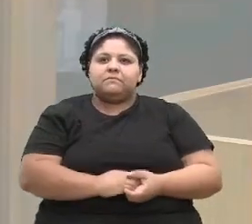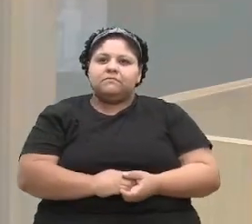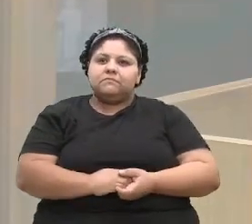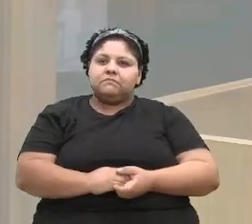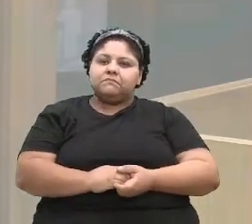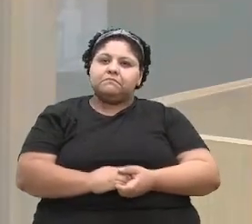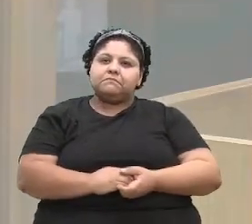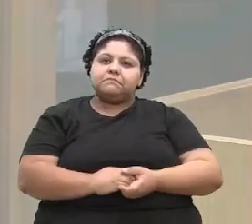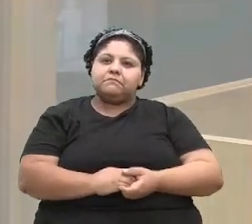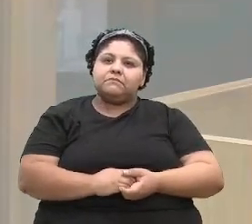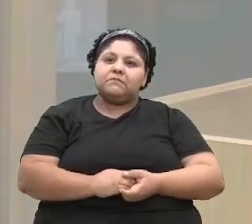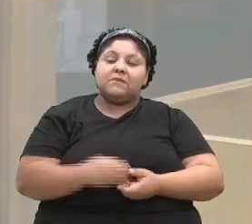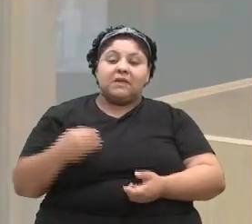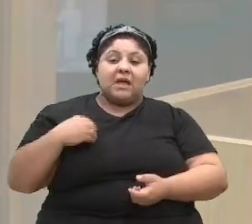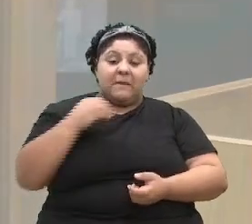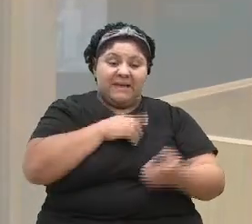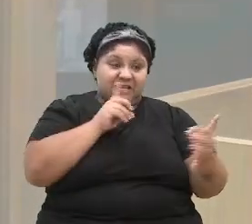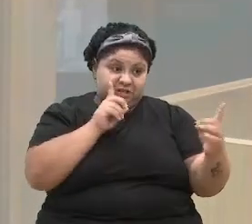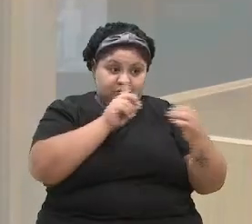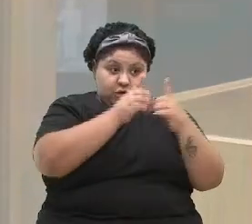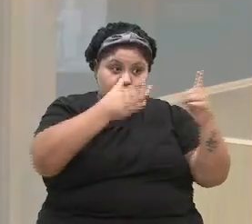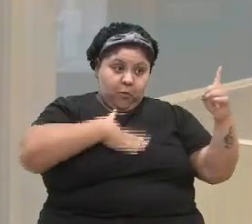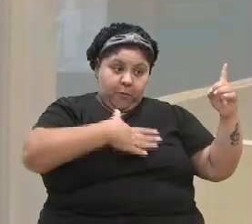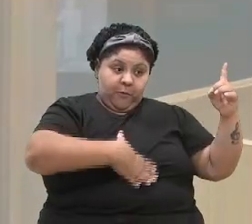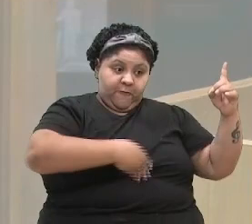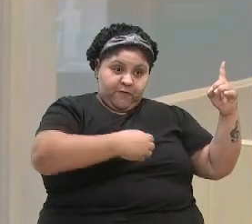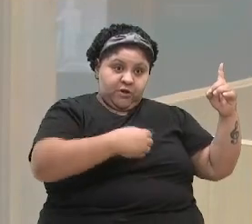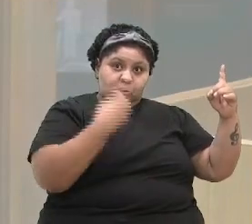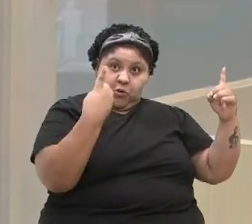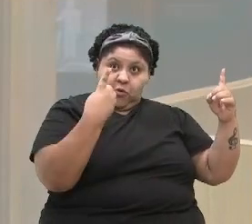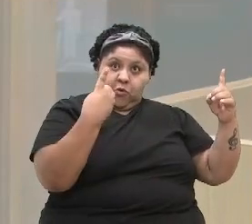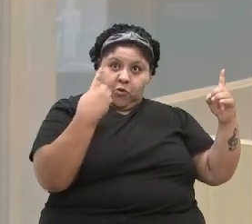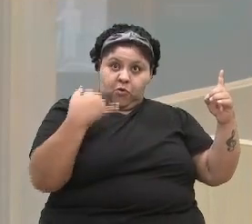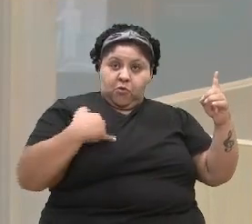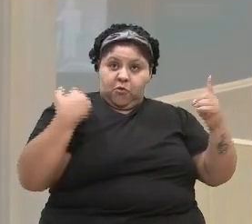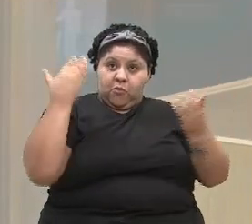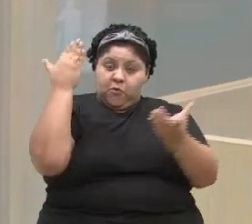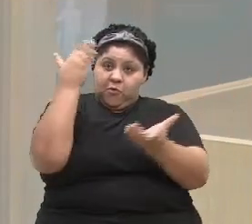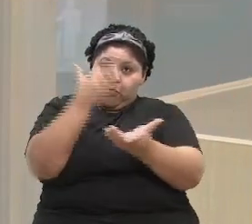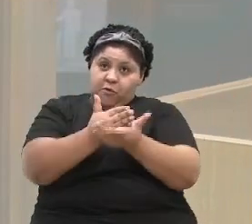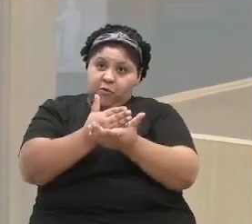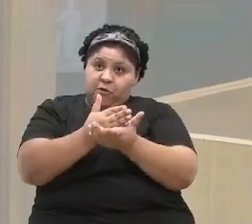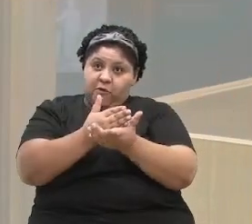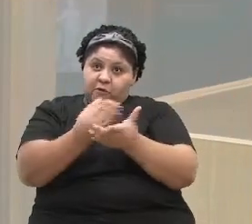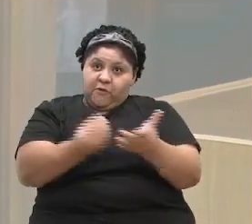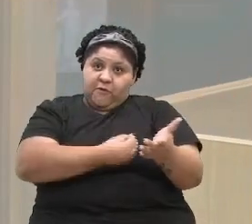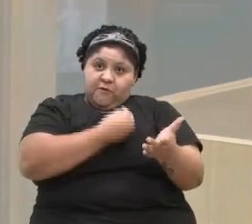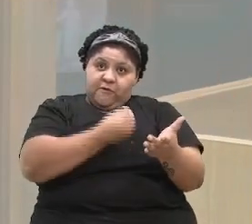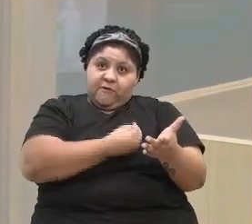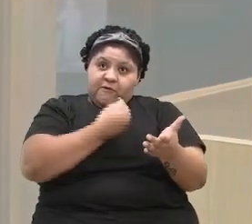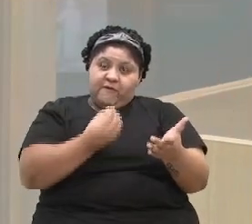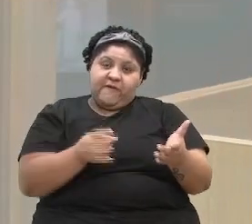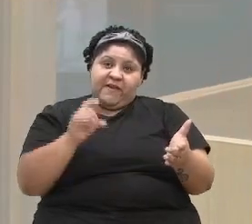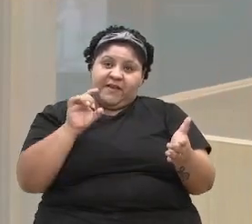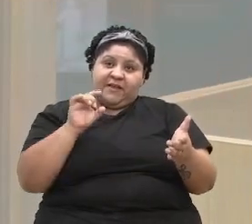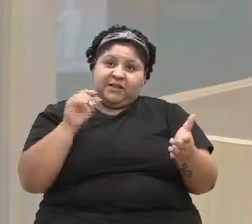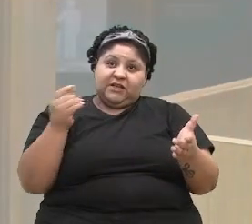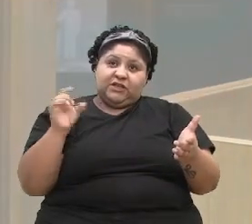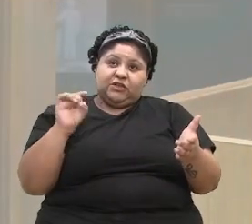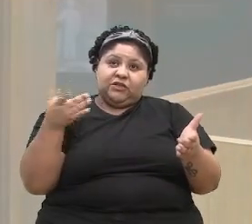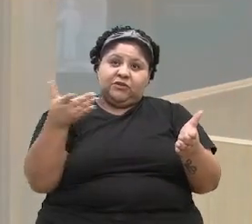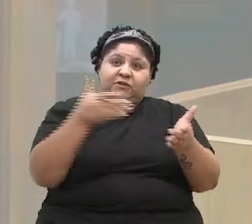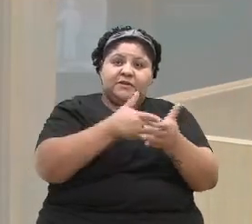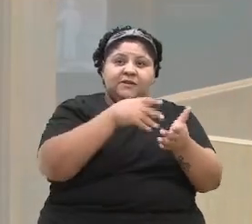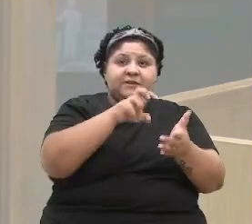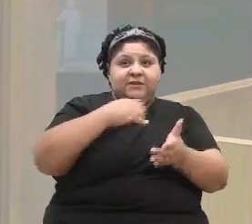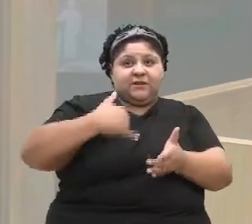Segundo a médica que diagnosticou meu filho, com 1 ano e 6 meses, ele chegaria a viver no máximo até os 5 anos de idade.